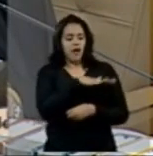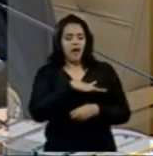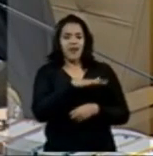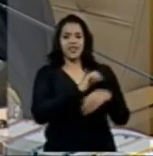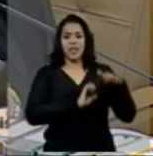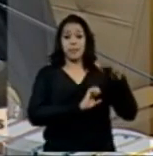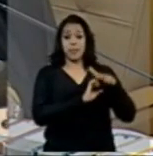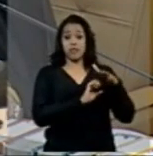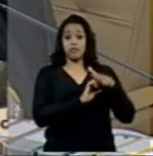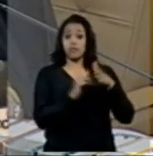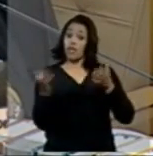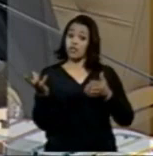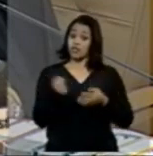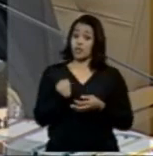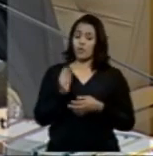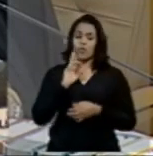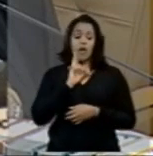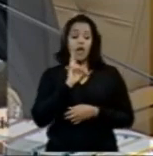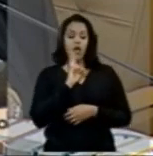recebeu respostas